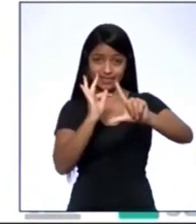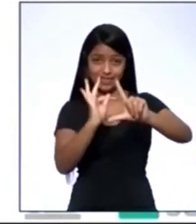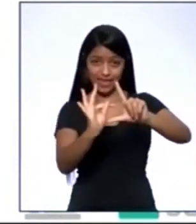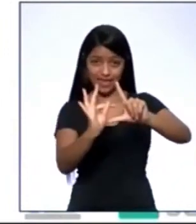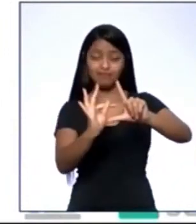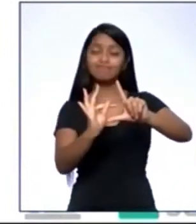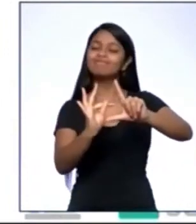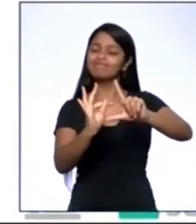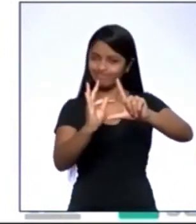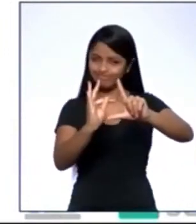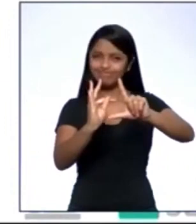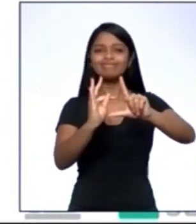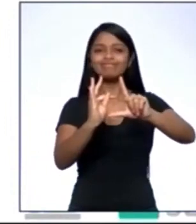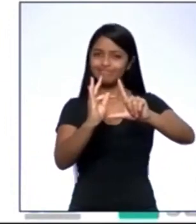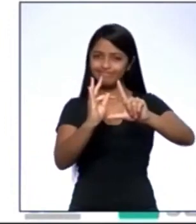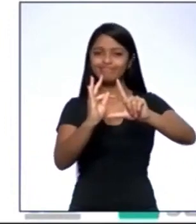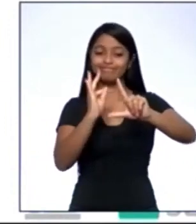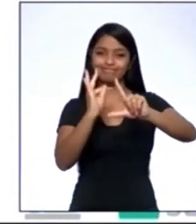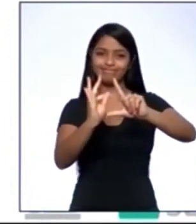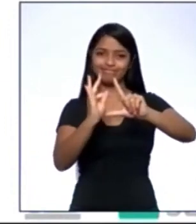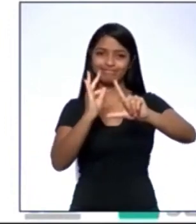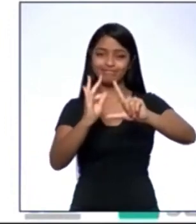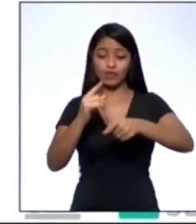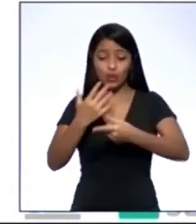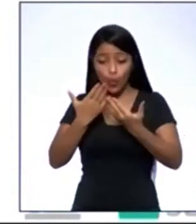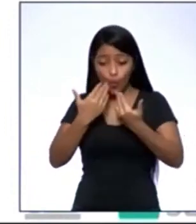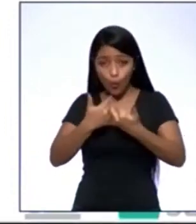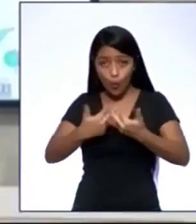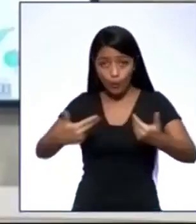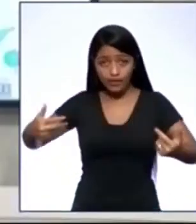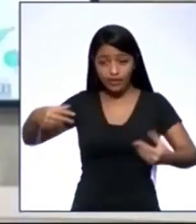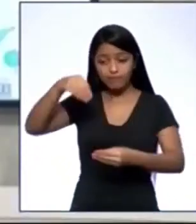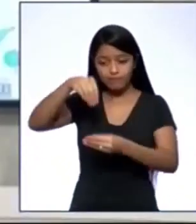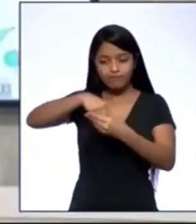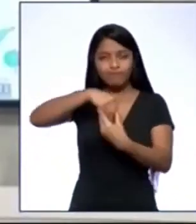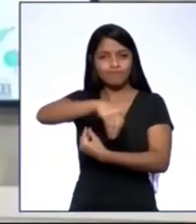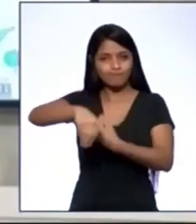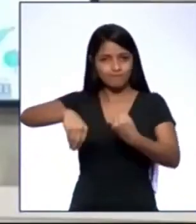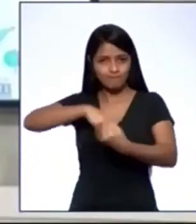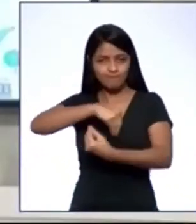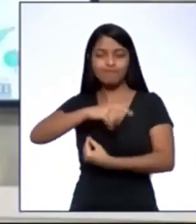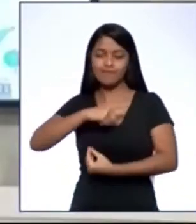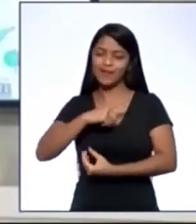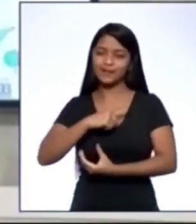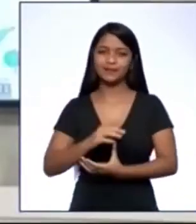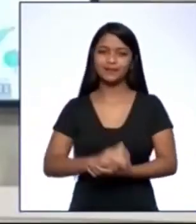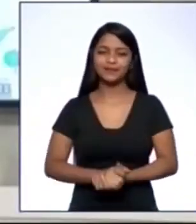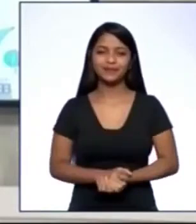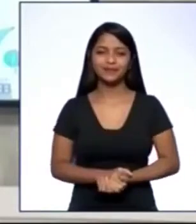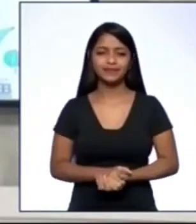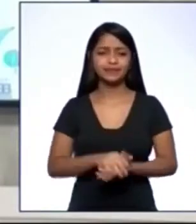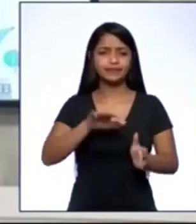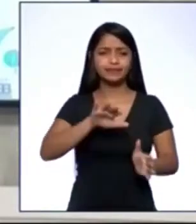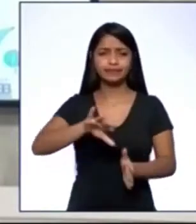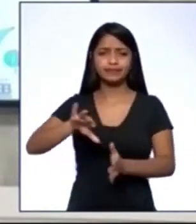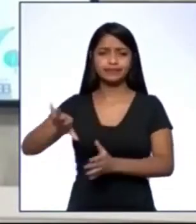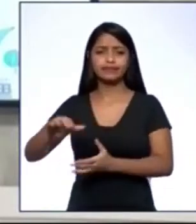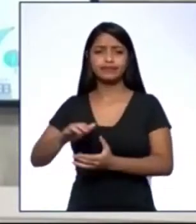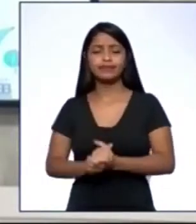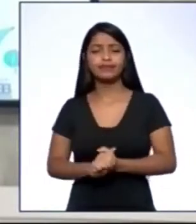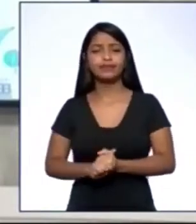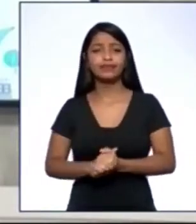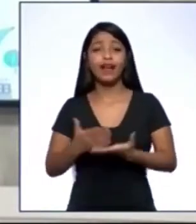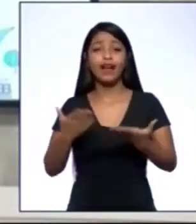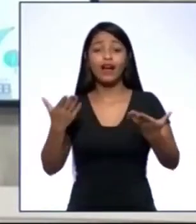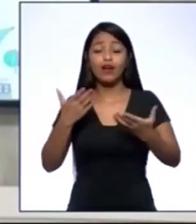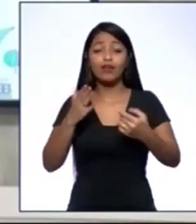é feito parcialmente ou totalmente com um organismo transgênico. Vamos ver agora, irmãos, quais são os pontos positivos